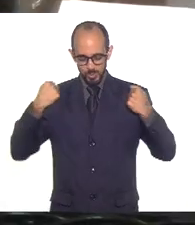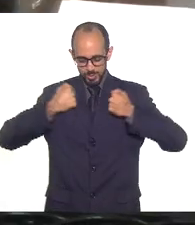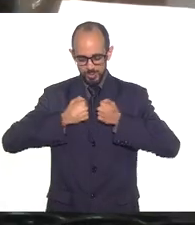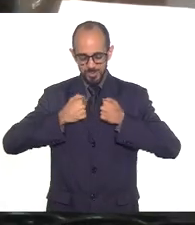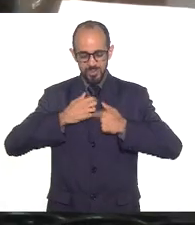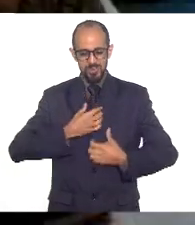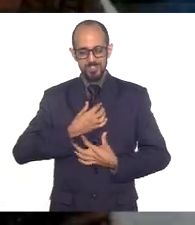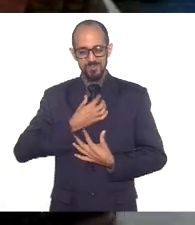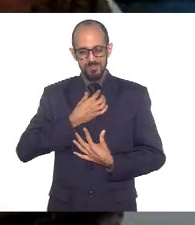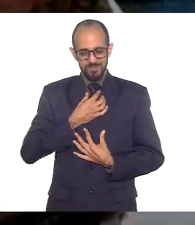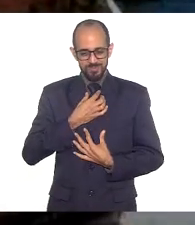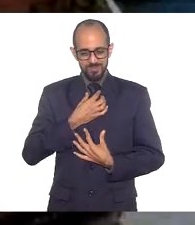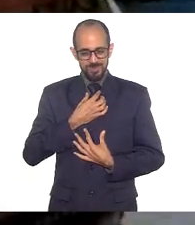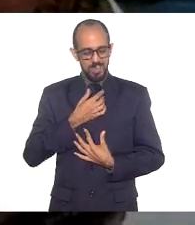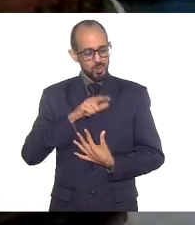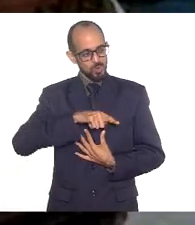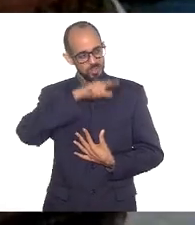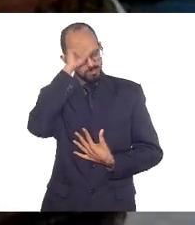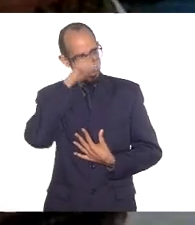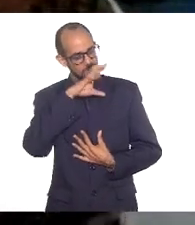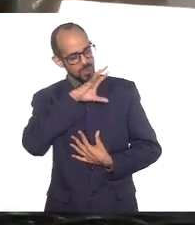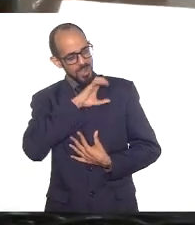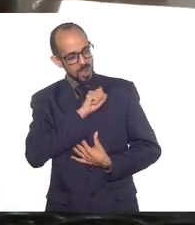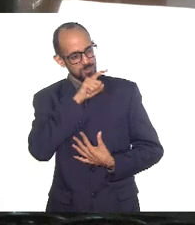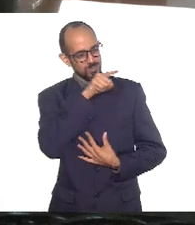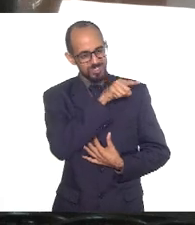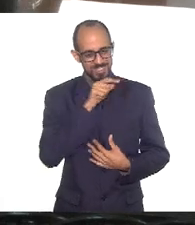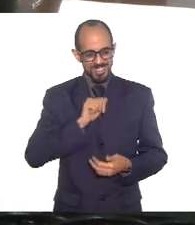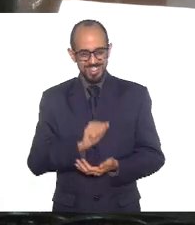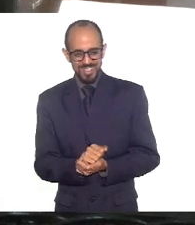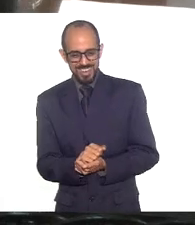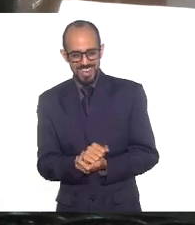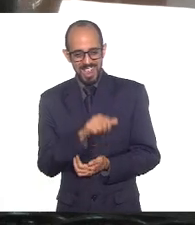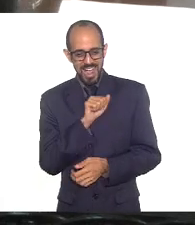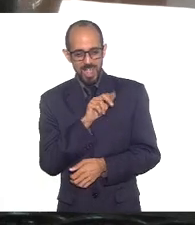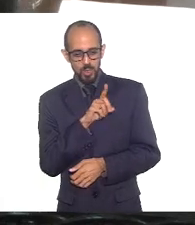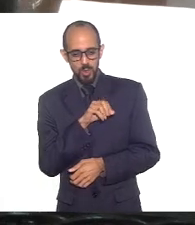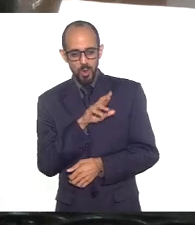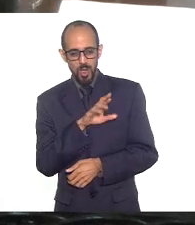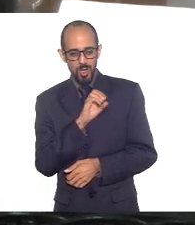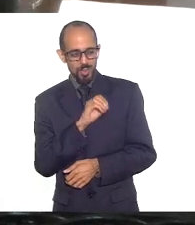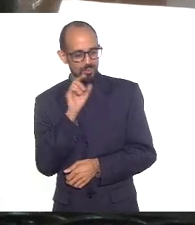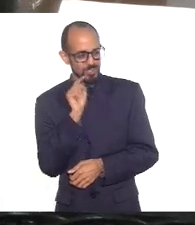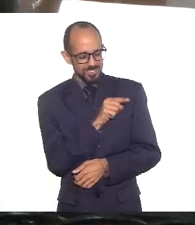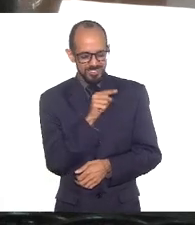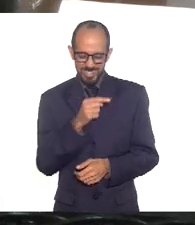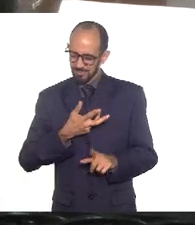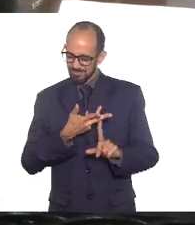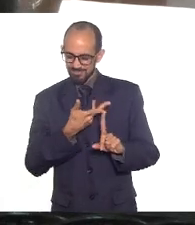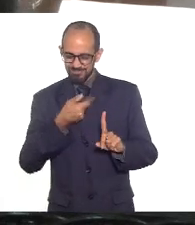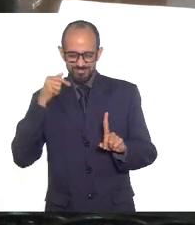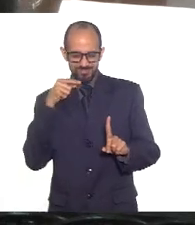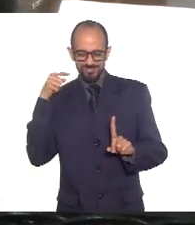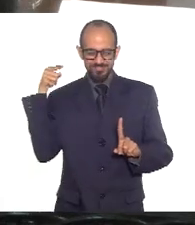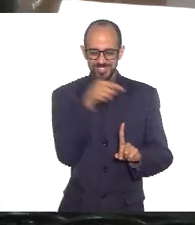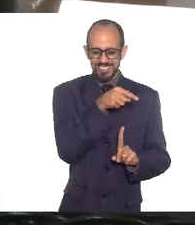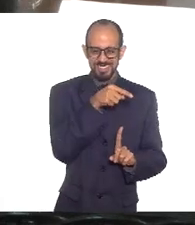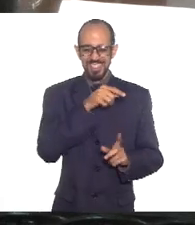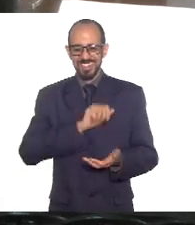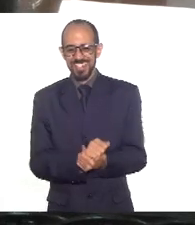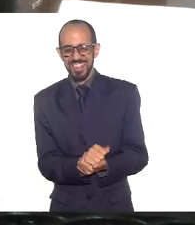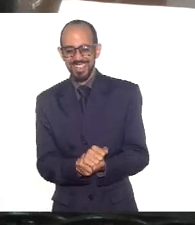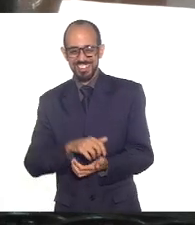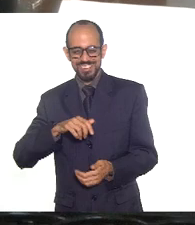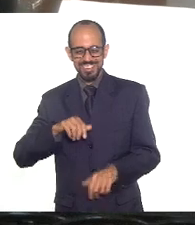meus Paulo Eu te adoro você é simplesmente sensacional quando spaulo